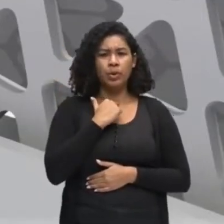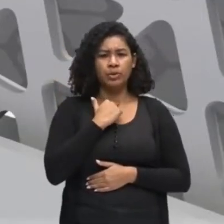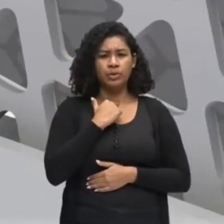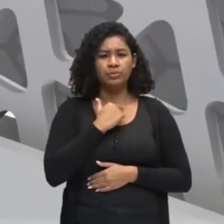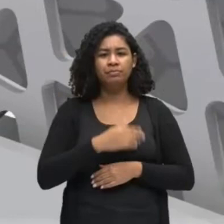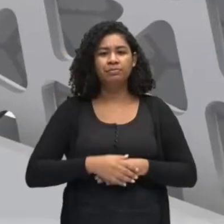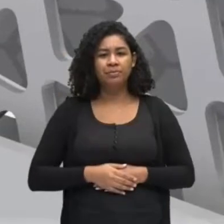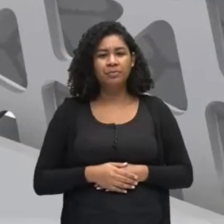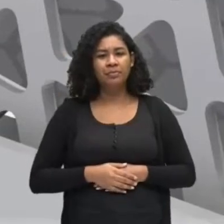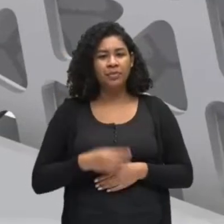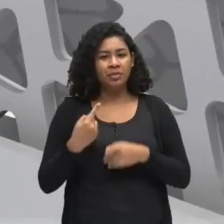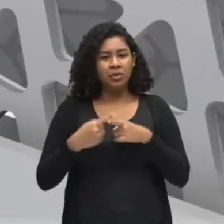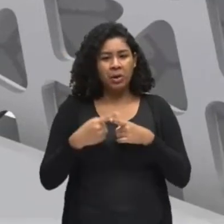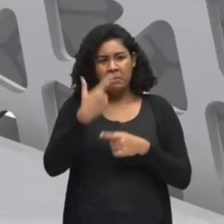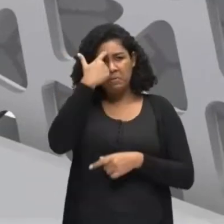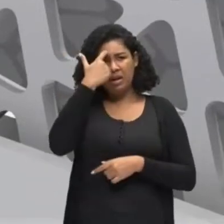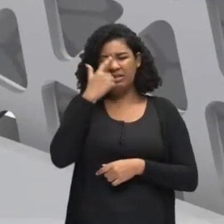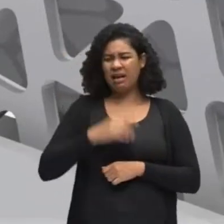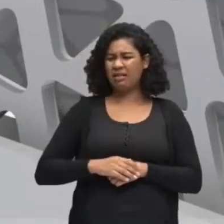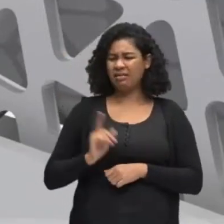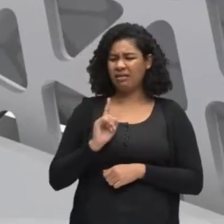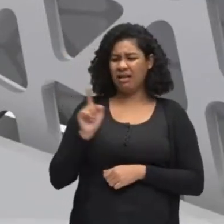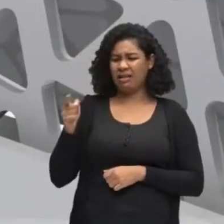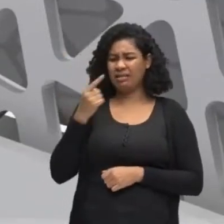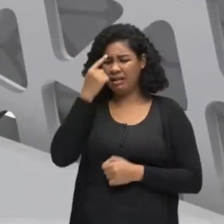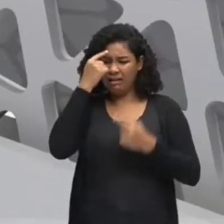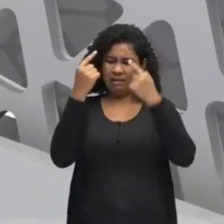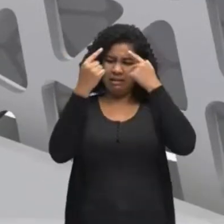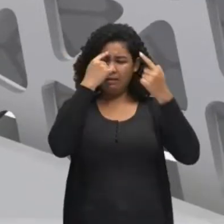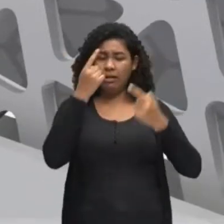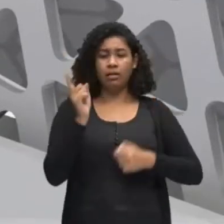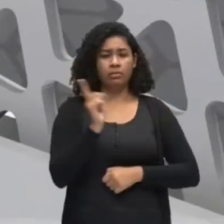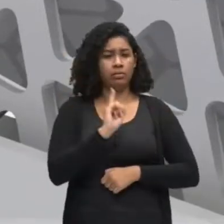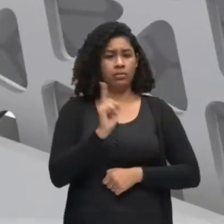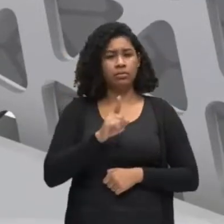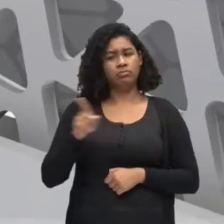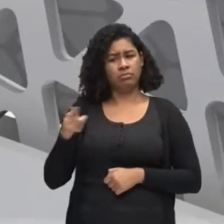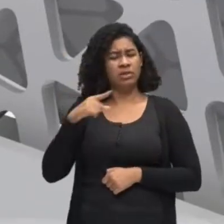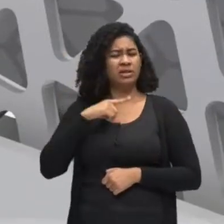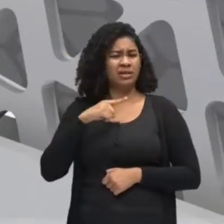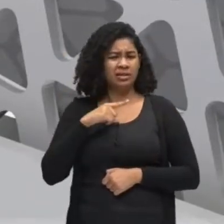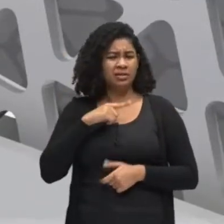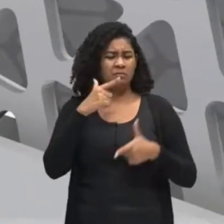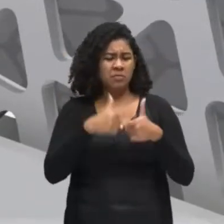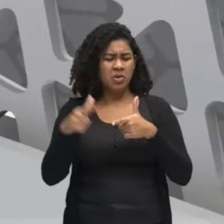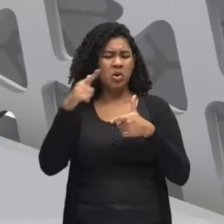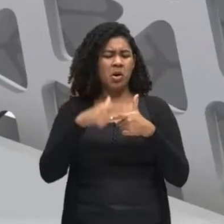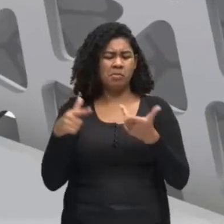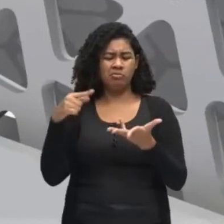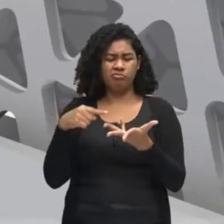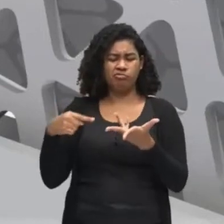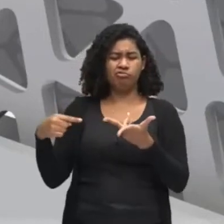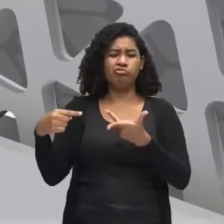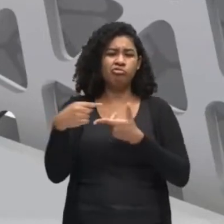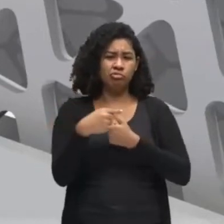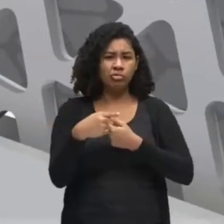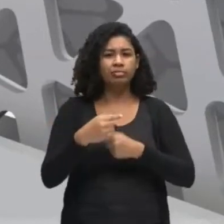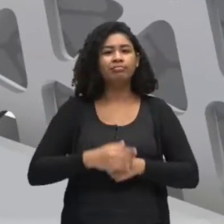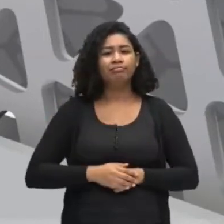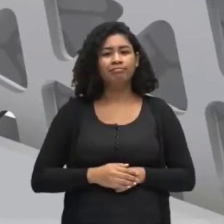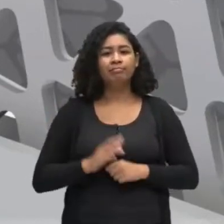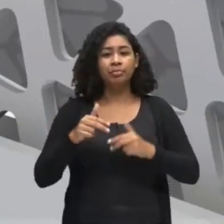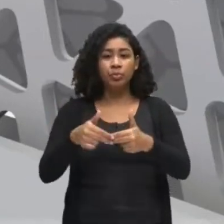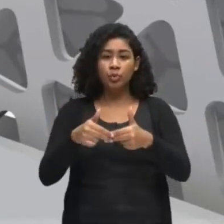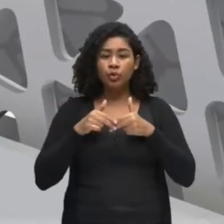Orellana por acharmos que eles podiam estar inventando, mas eles passaram por inúmeros problemas durante todo esse percurso. E